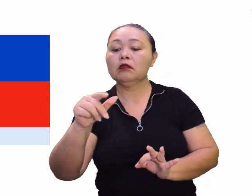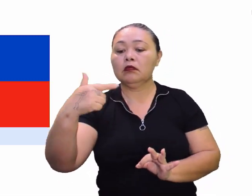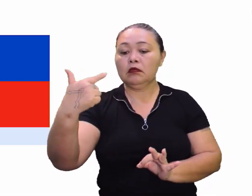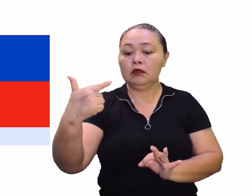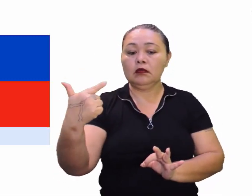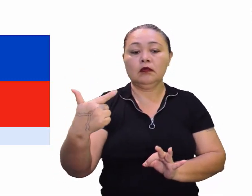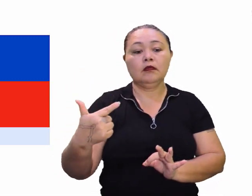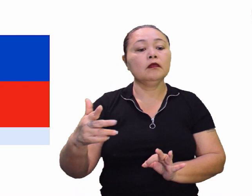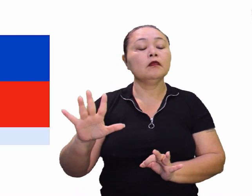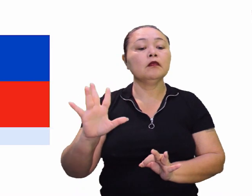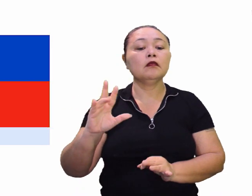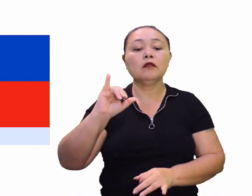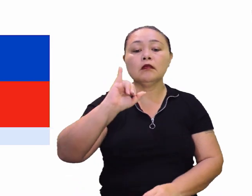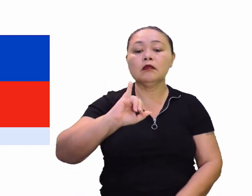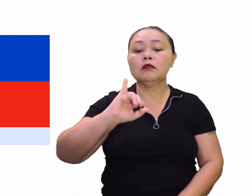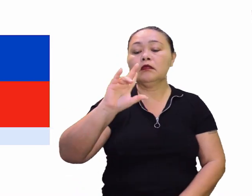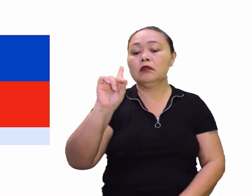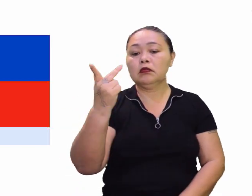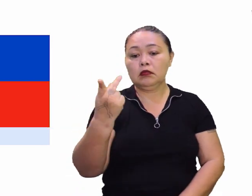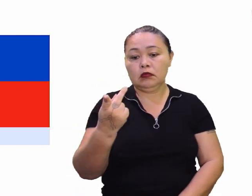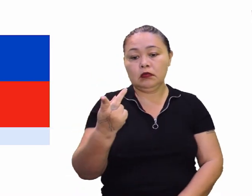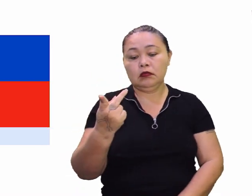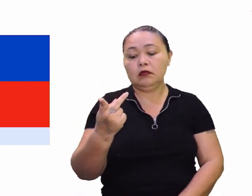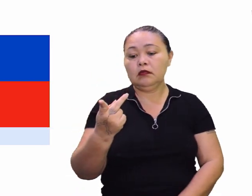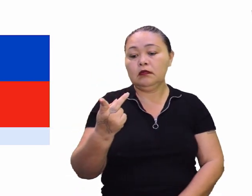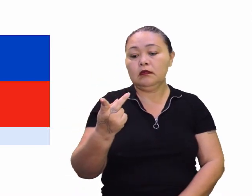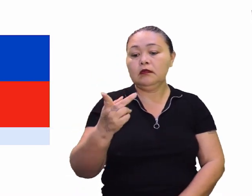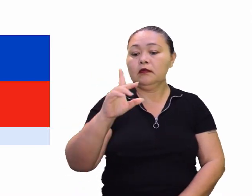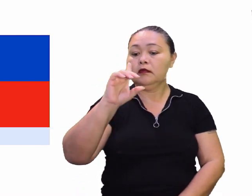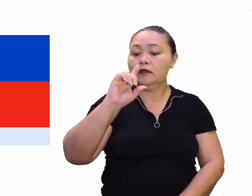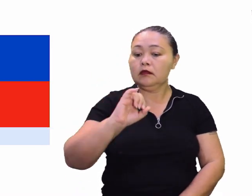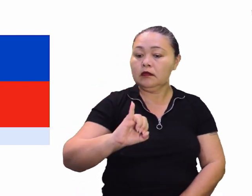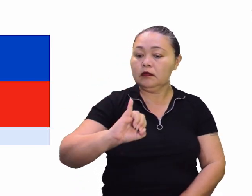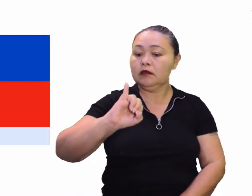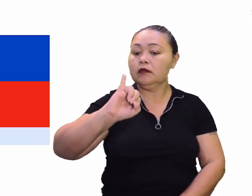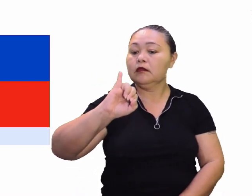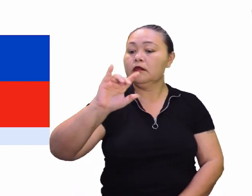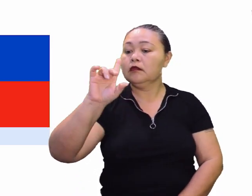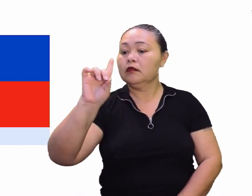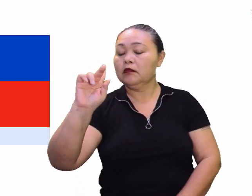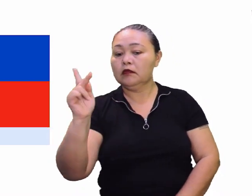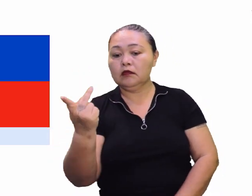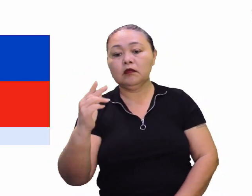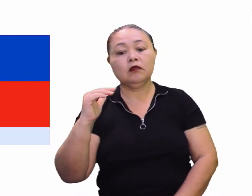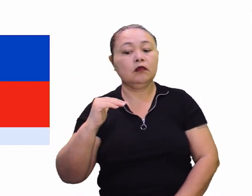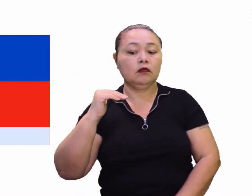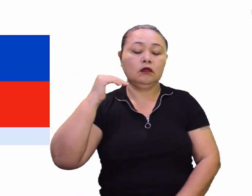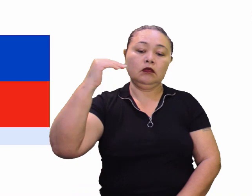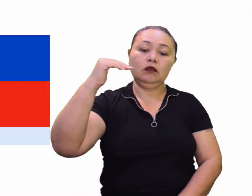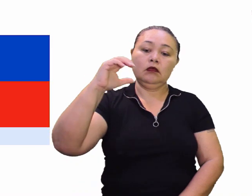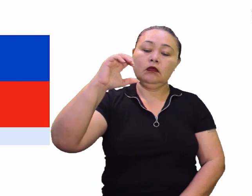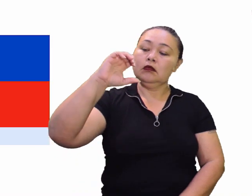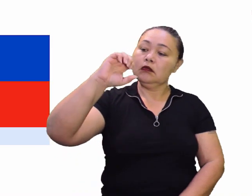quilômetro quadrado. E o IDH deles é alto, né? É alto. É alto.